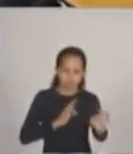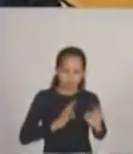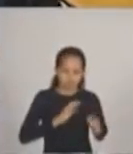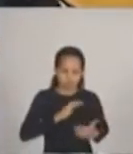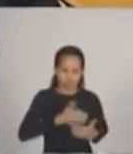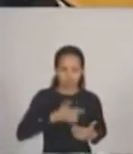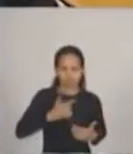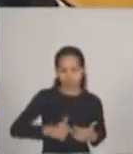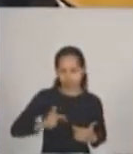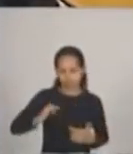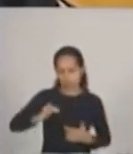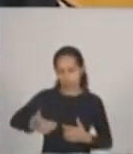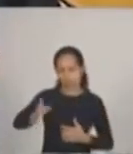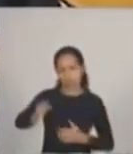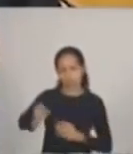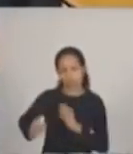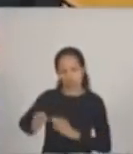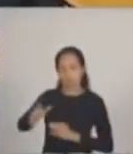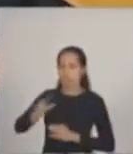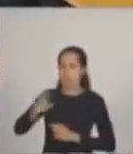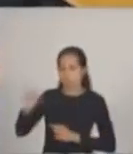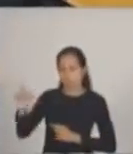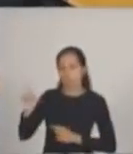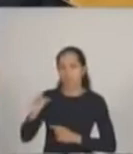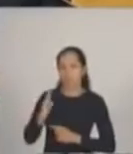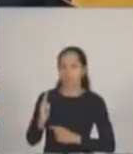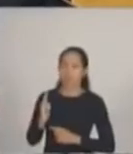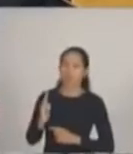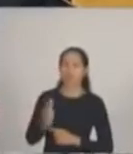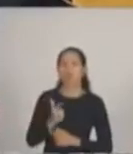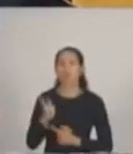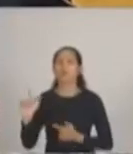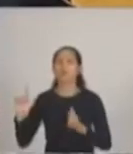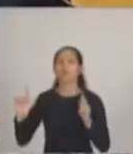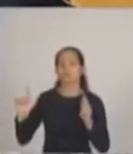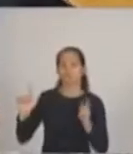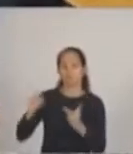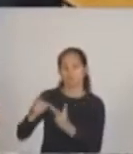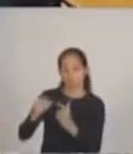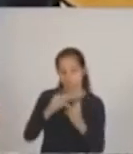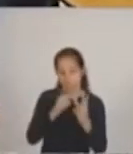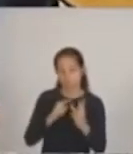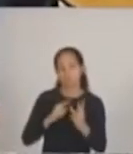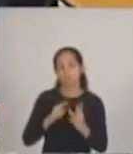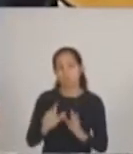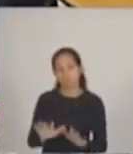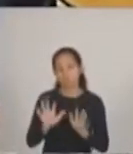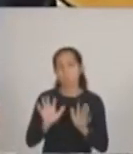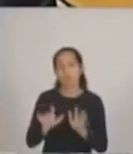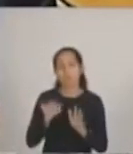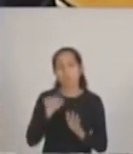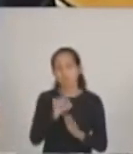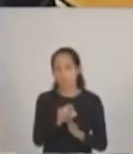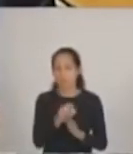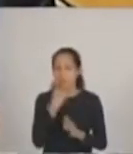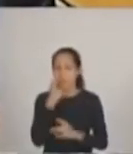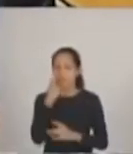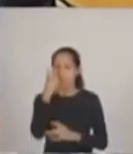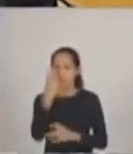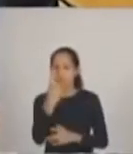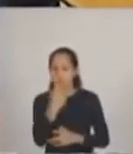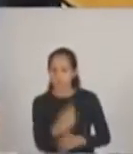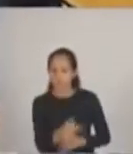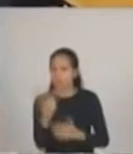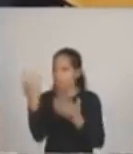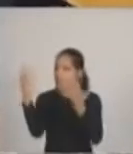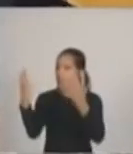outras ações determinantes daqueles dois hospitais. Mas é uma medida muito interessante, a senhora está de